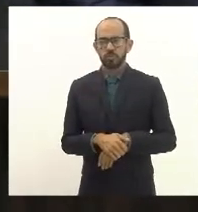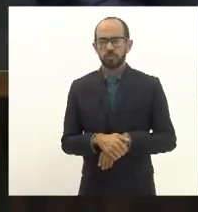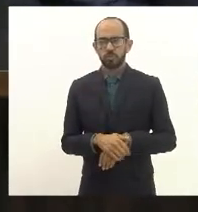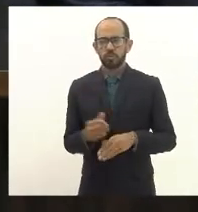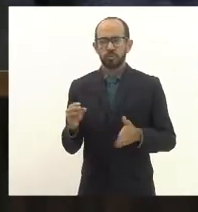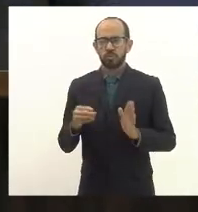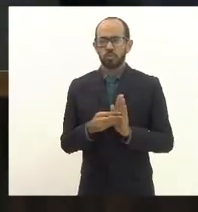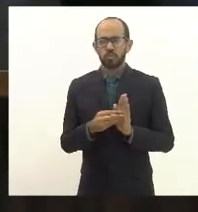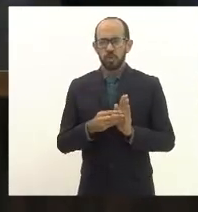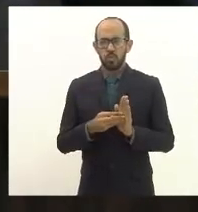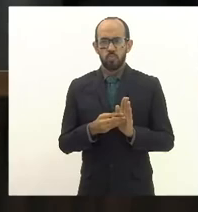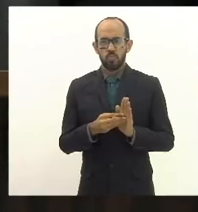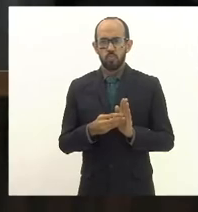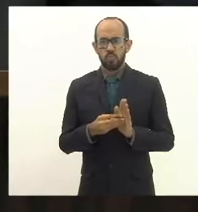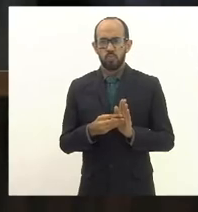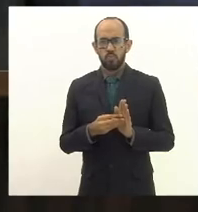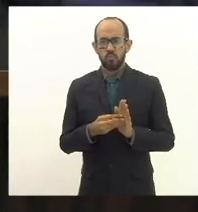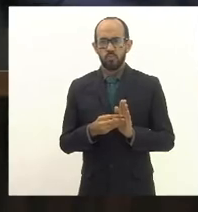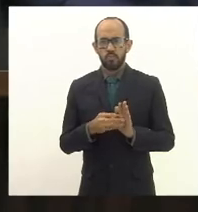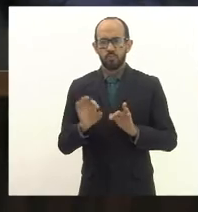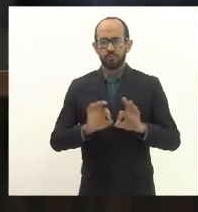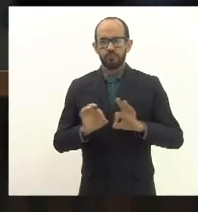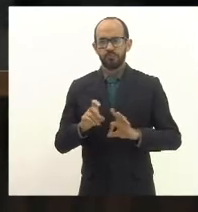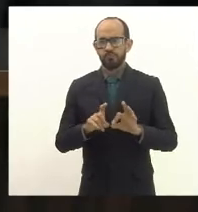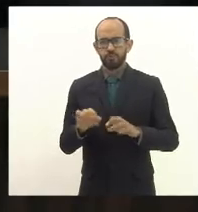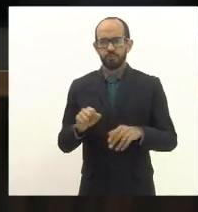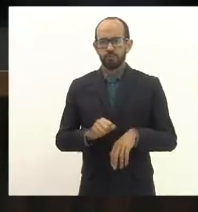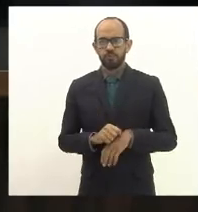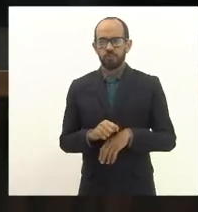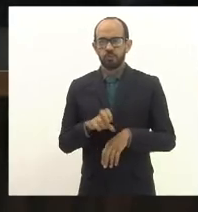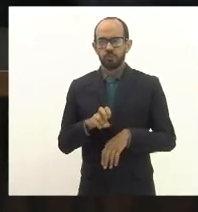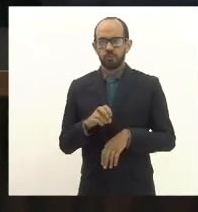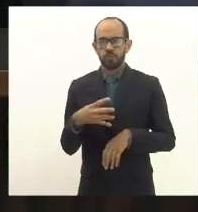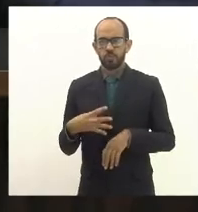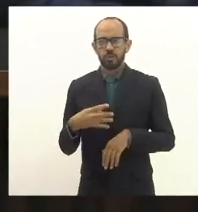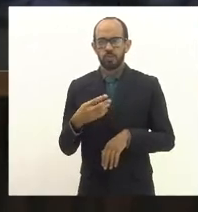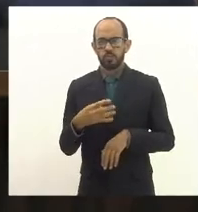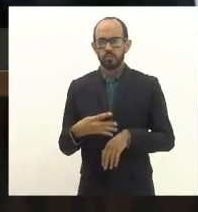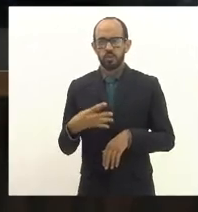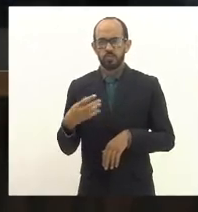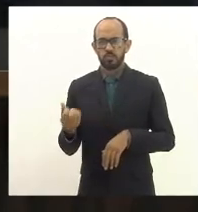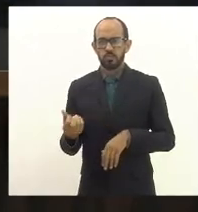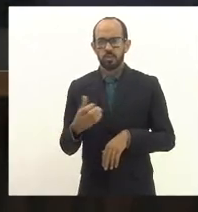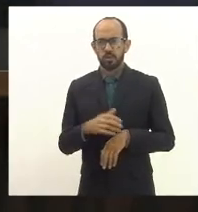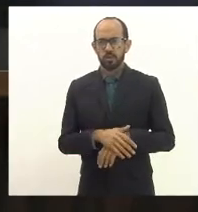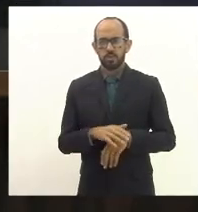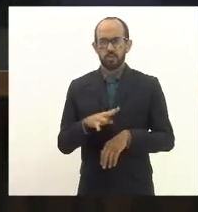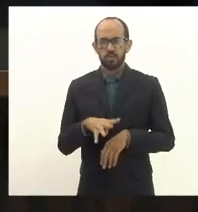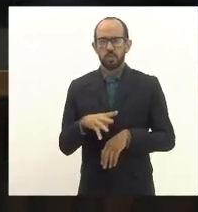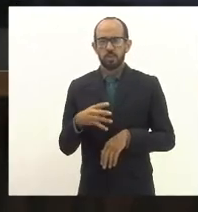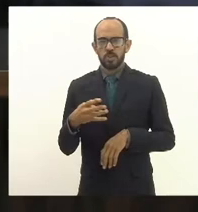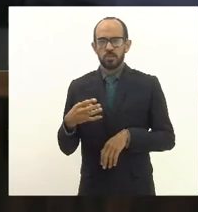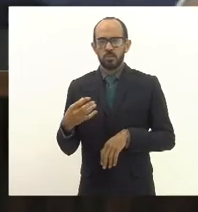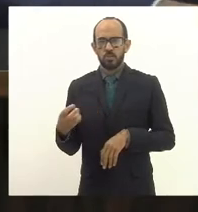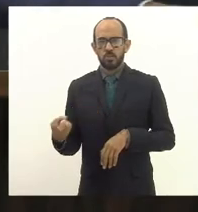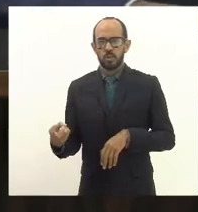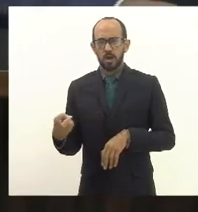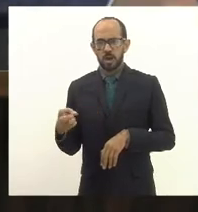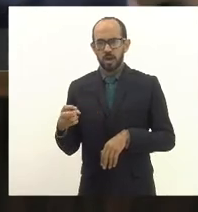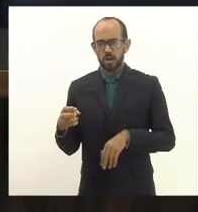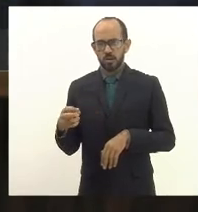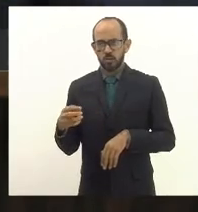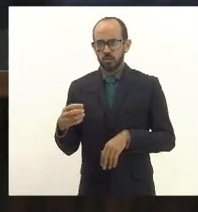inclusão. Requer a inclusão na ordem do dia do projeto de lei 5446, 5445. Deputado